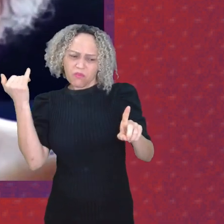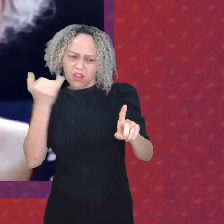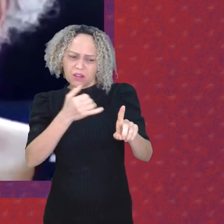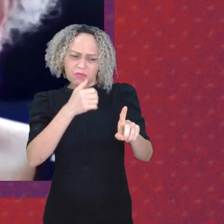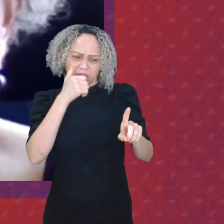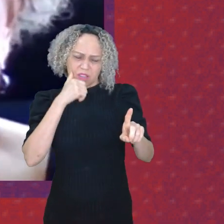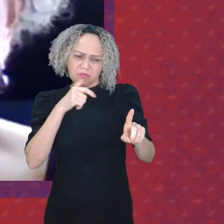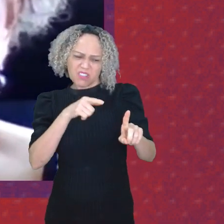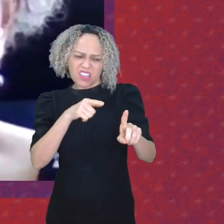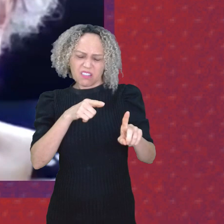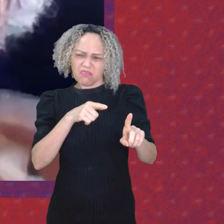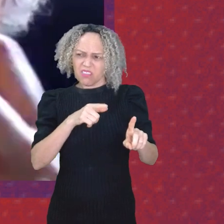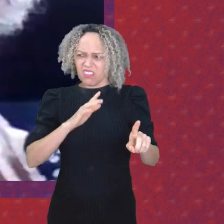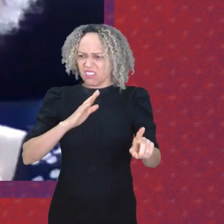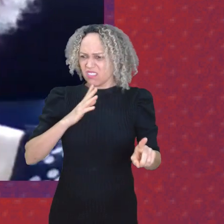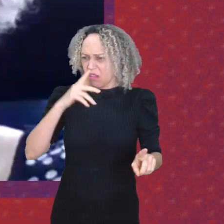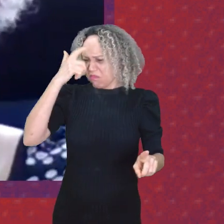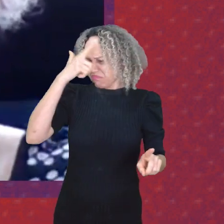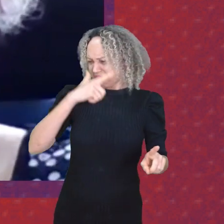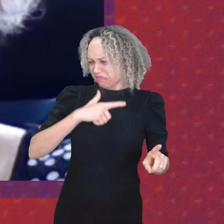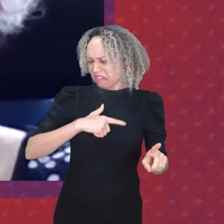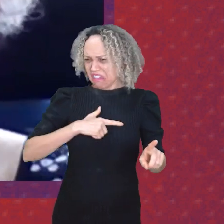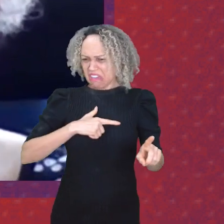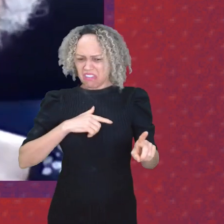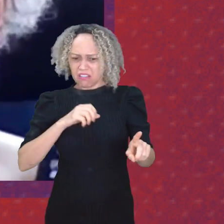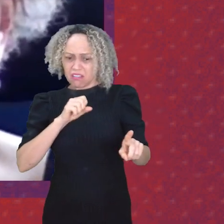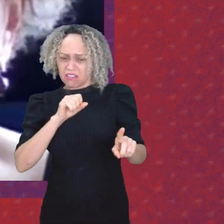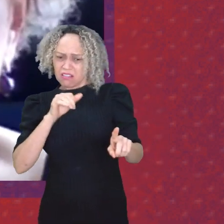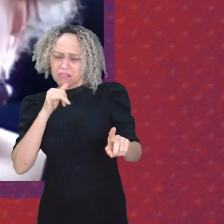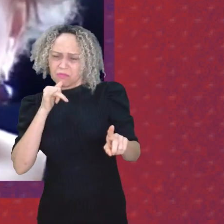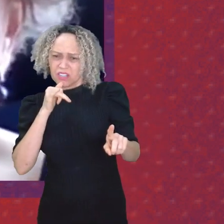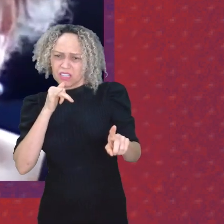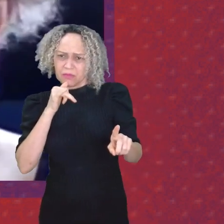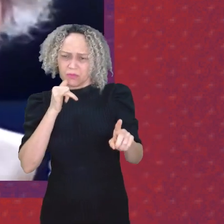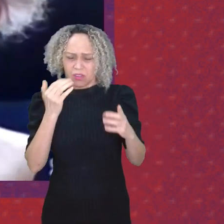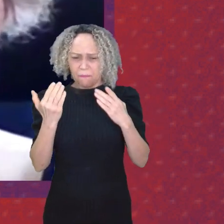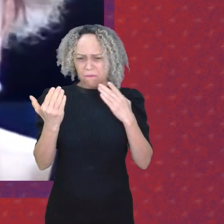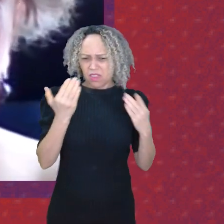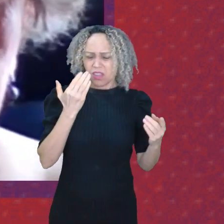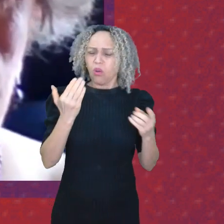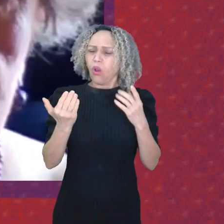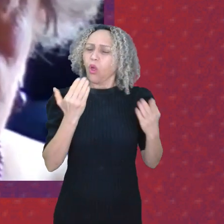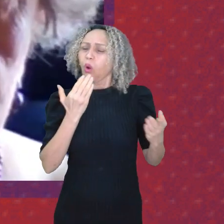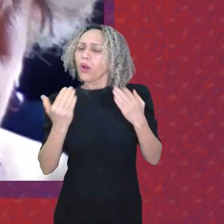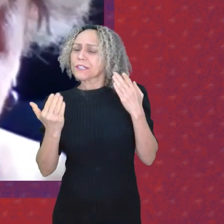se você não fizer isso, eu te bato, eu te